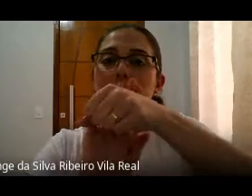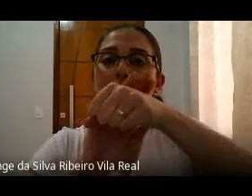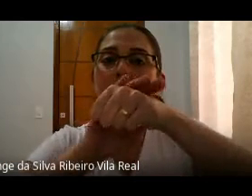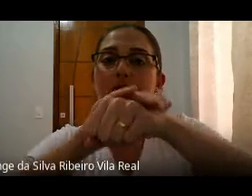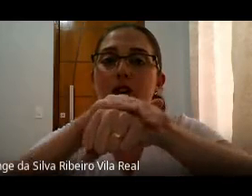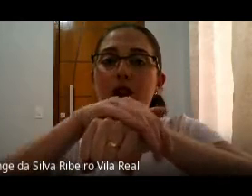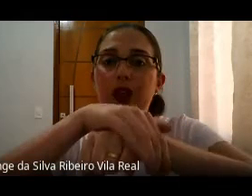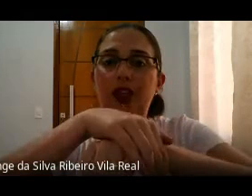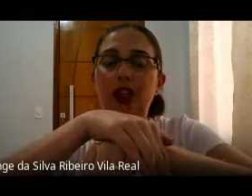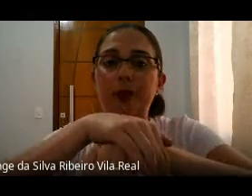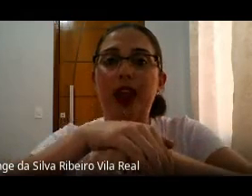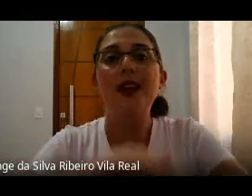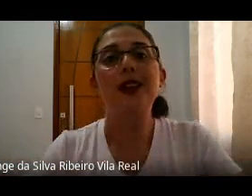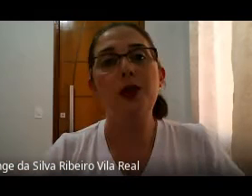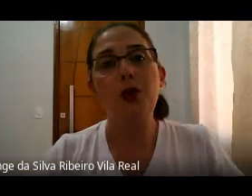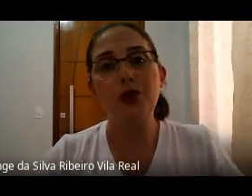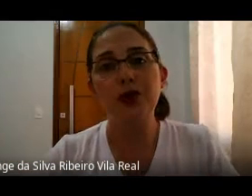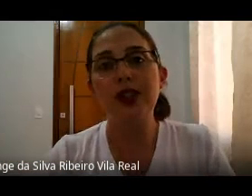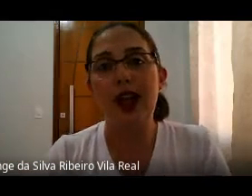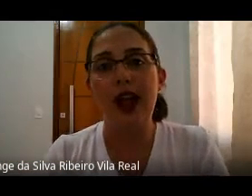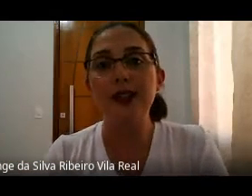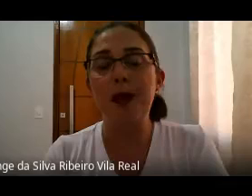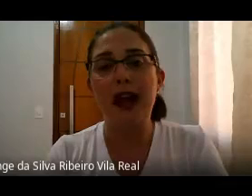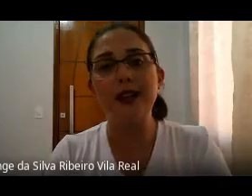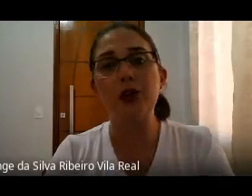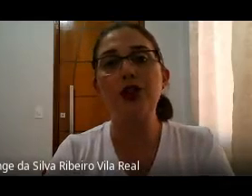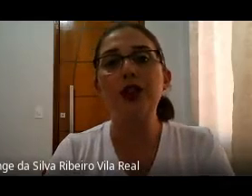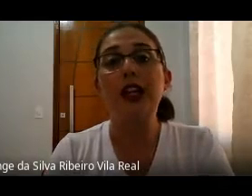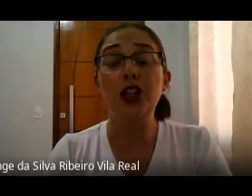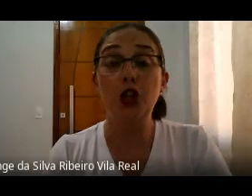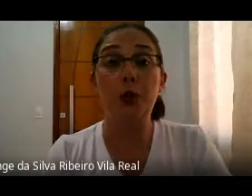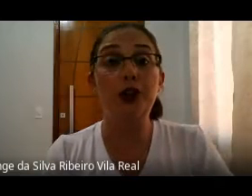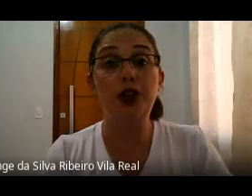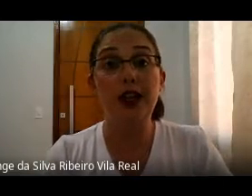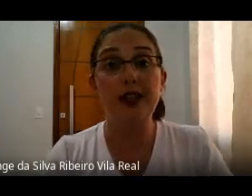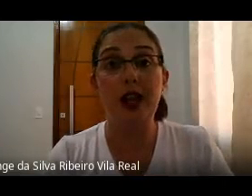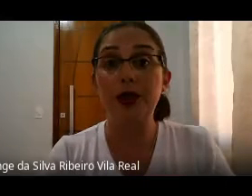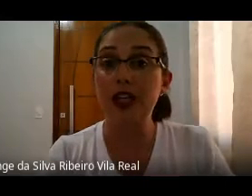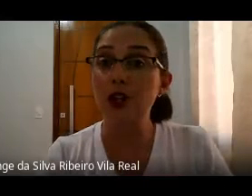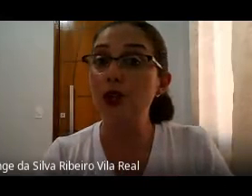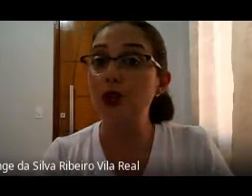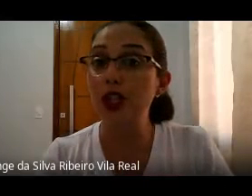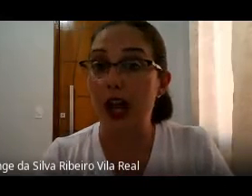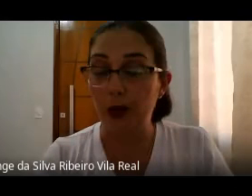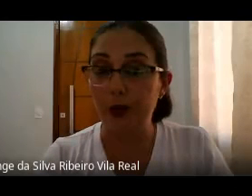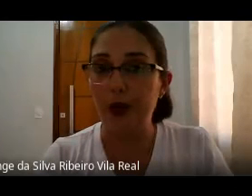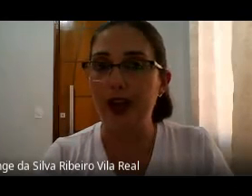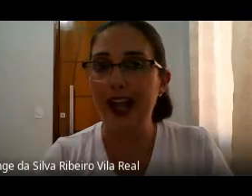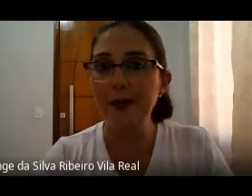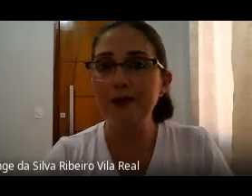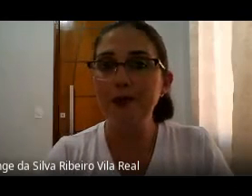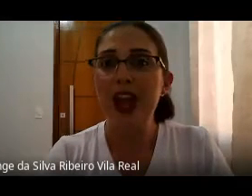Boa noite. São alguns dos sinais básicos que a gente pode utilizar no início de um